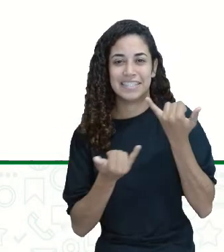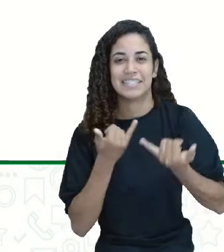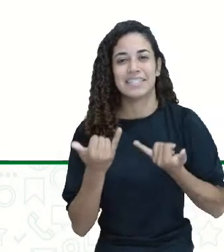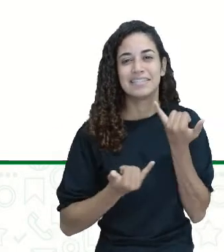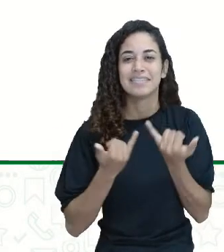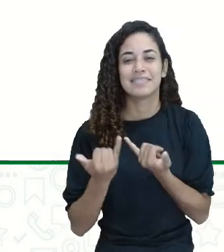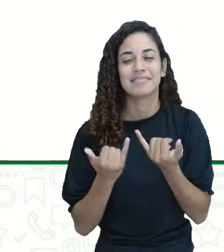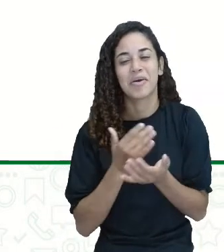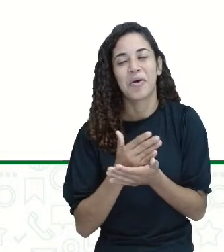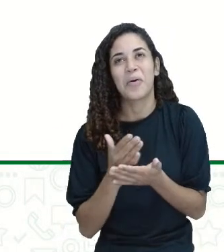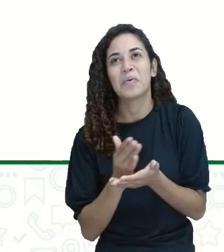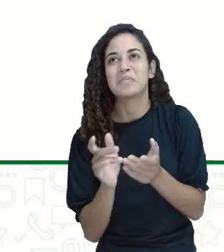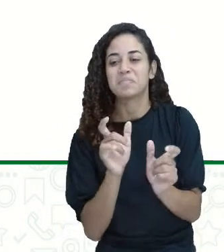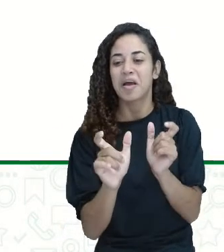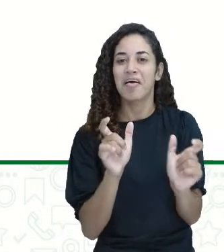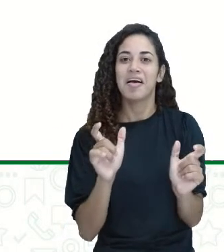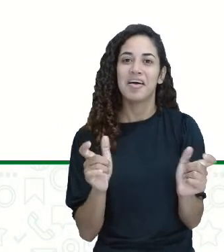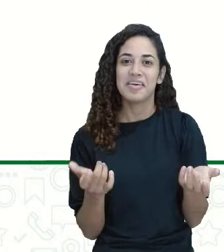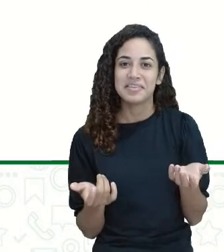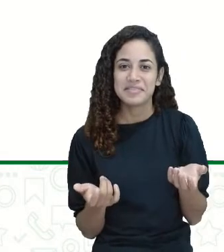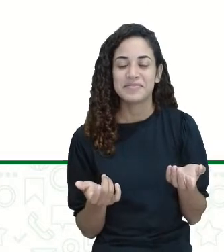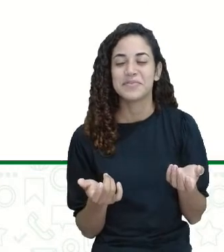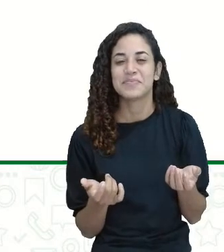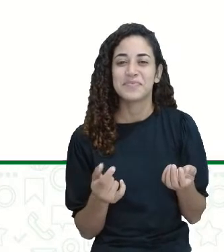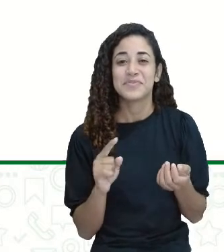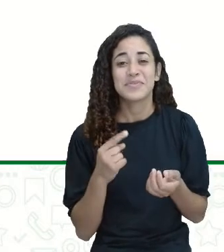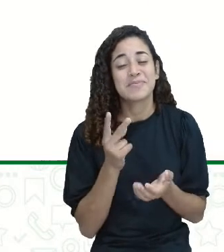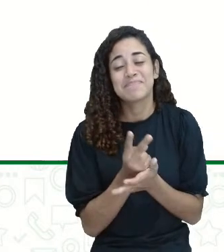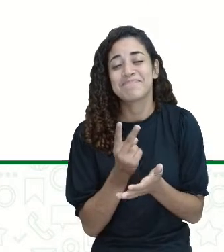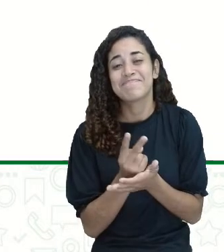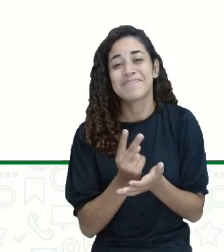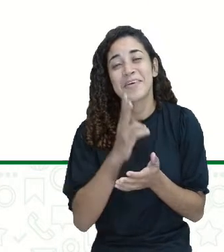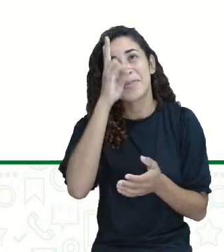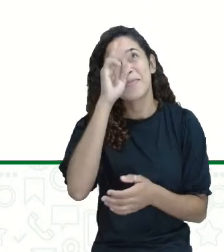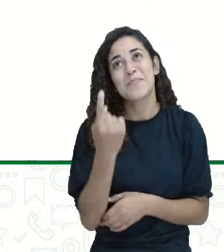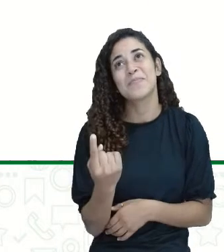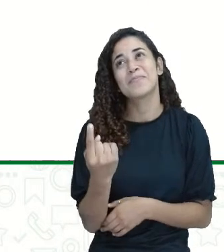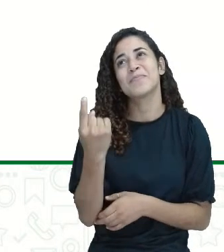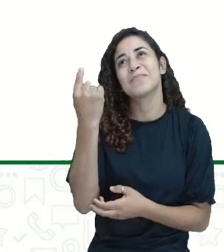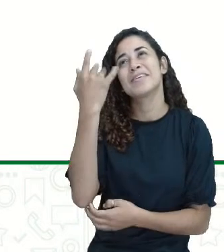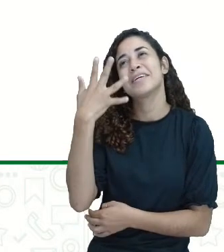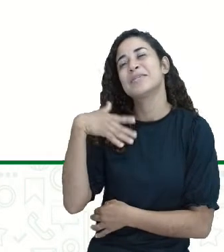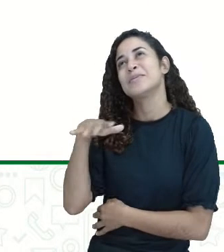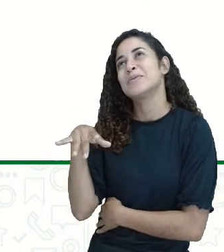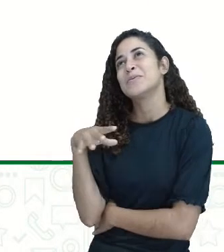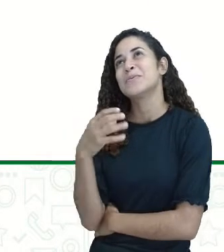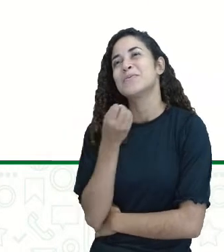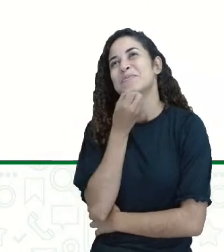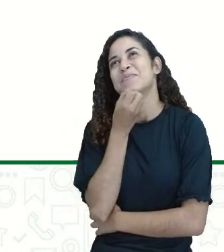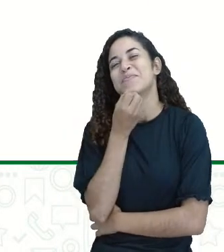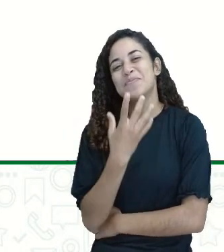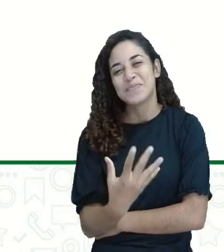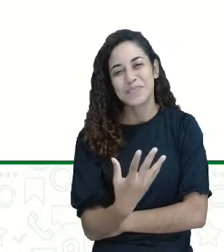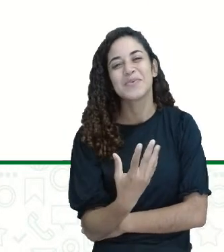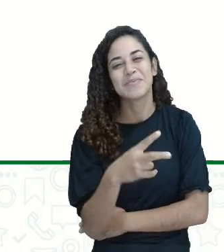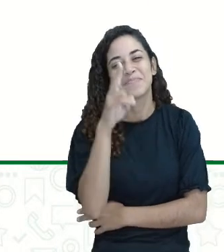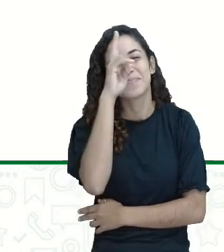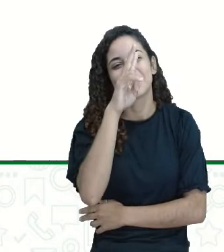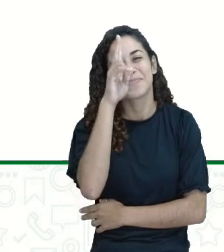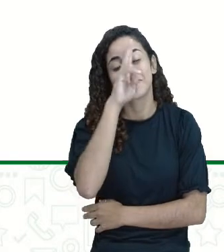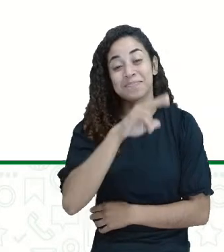né? De algumas falas. E a gente sempre está lembrando da nossa infância. É muito bom